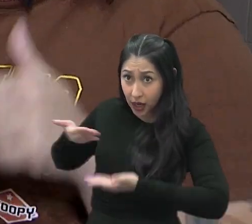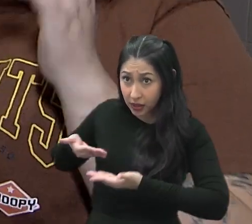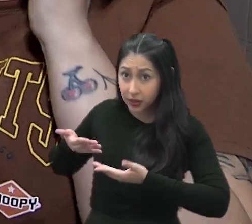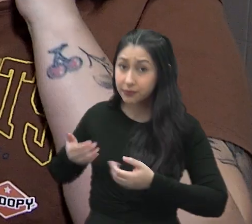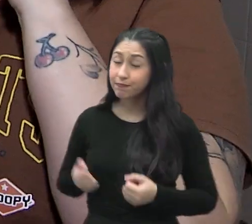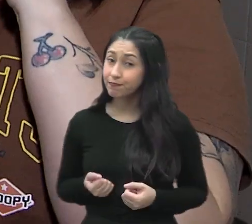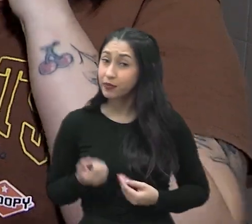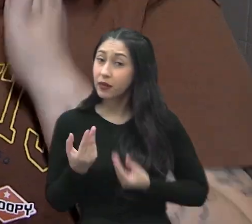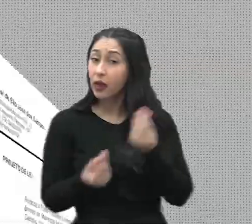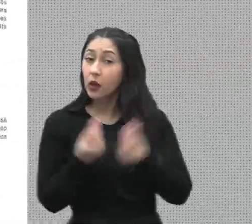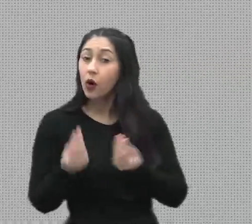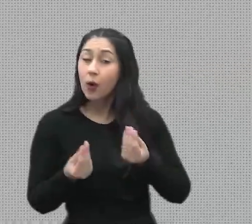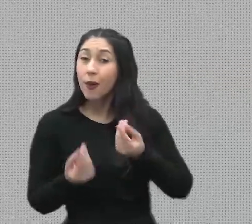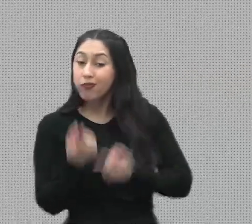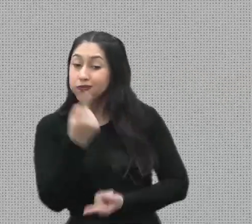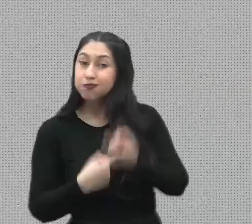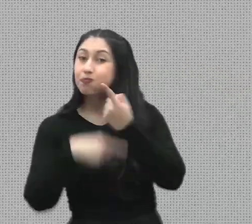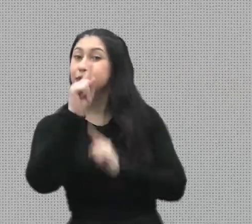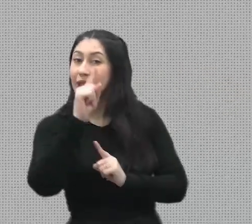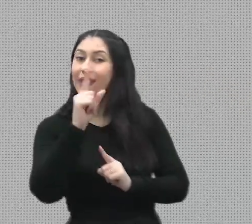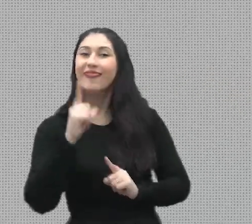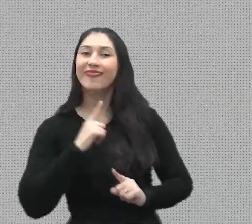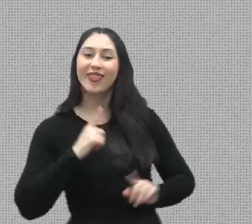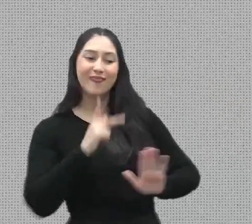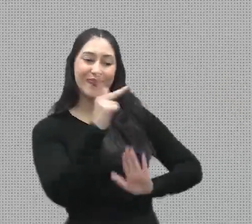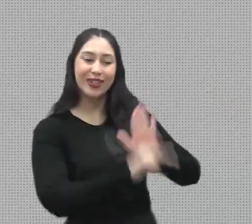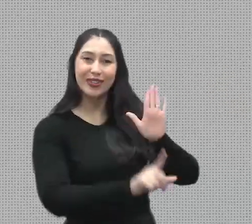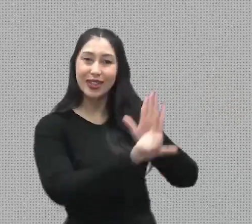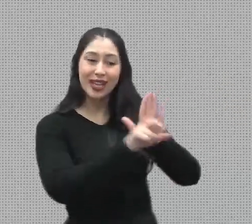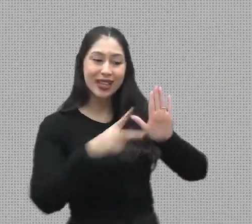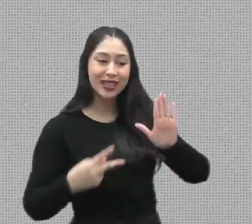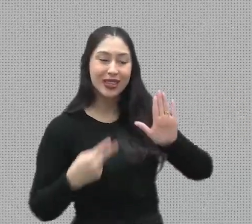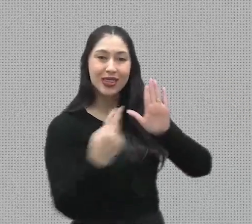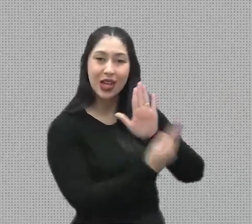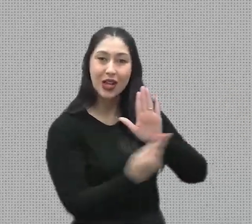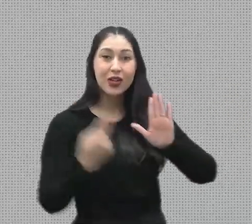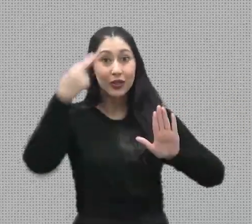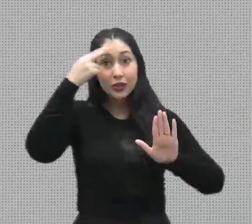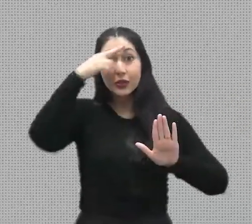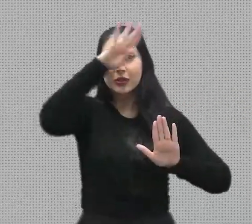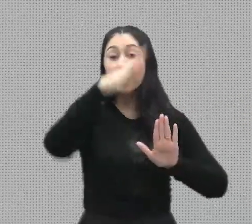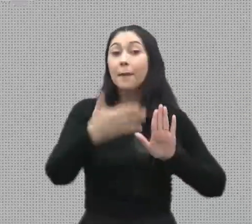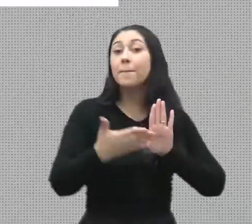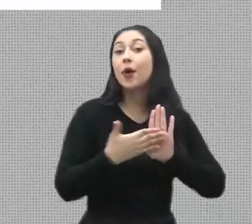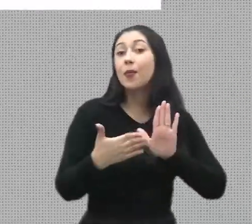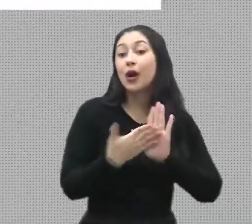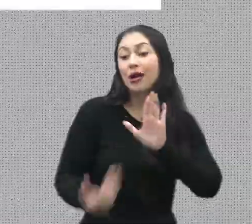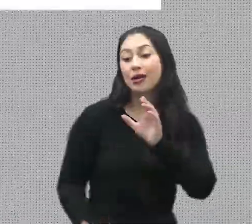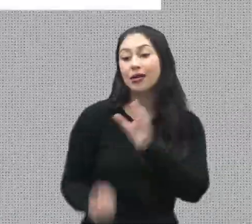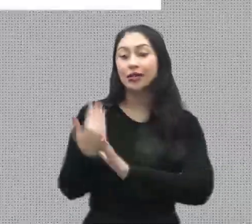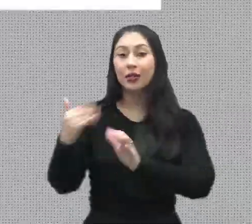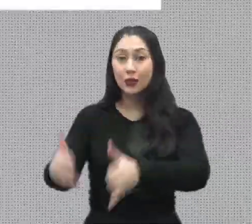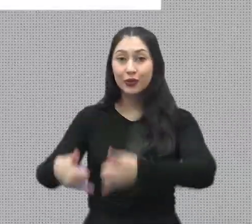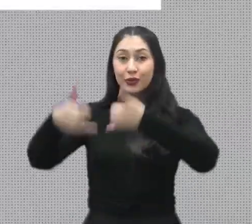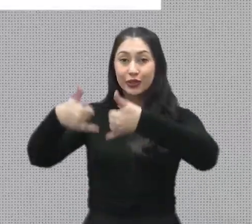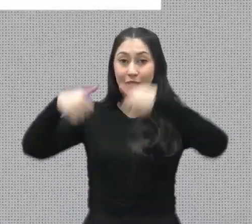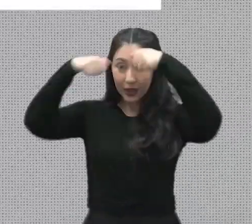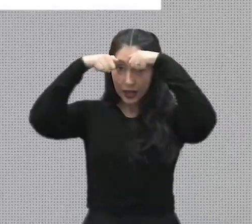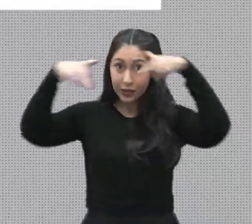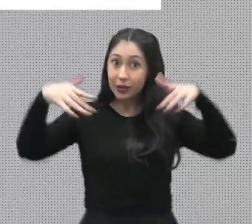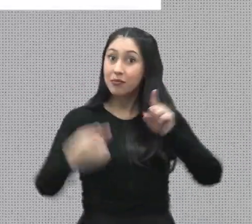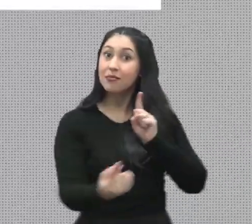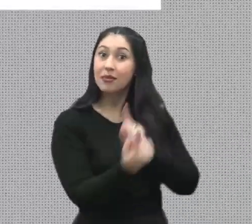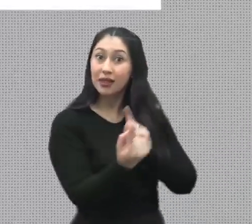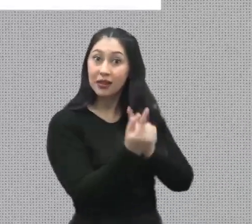a gente belezinha. Para mudar essa realidade, um projeto de lei em tramitação na Câmara do vereador Sena propõe a criação do Disque